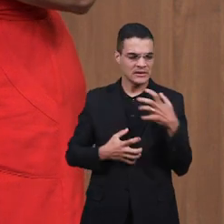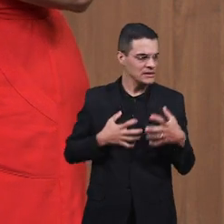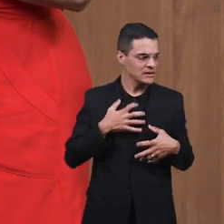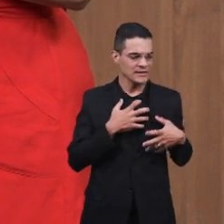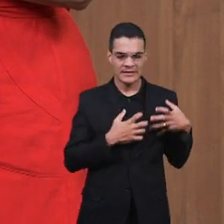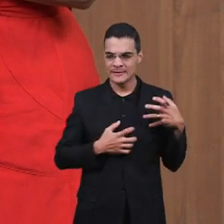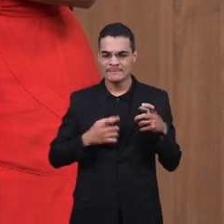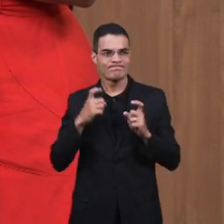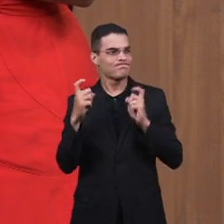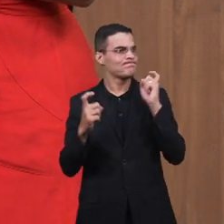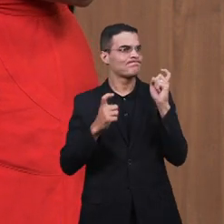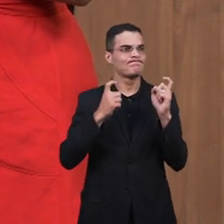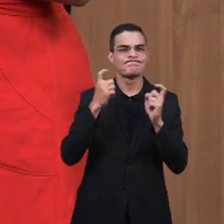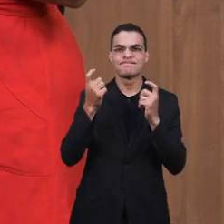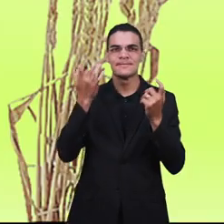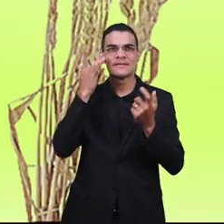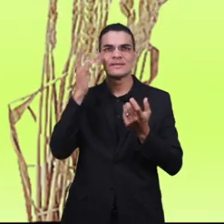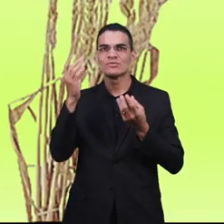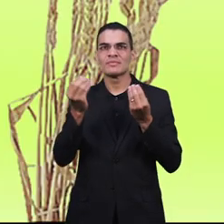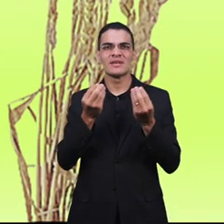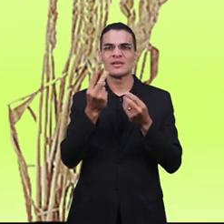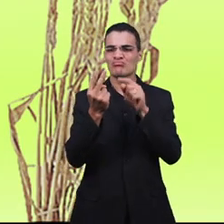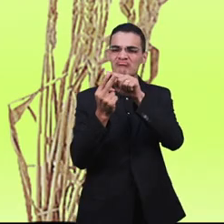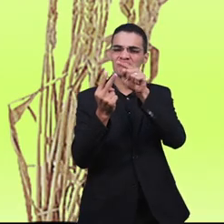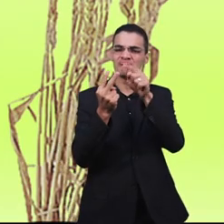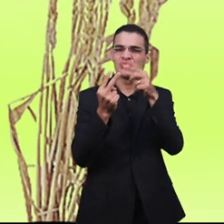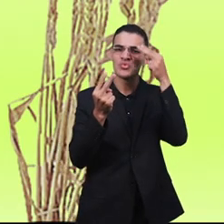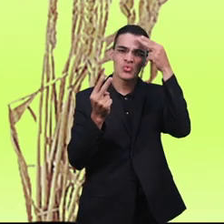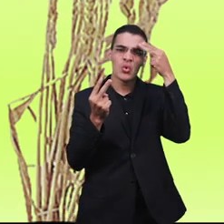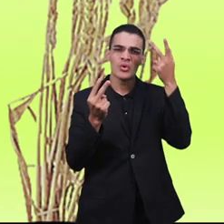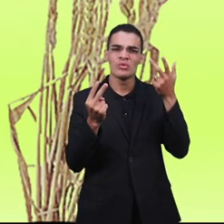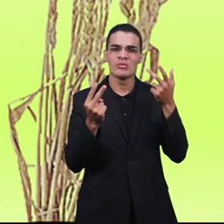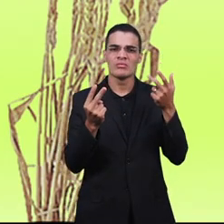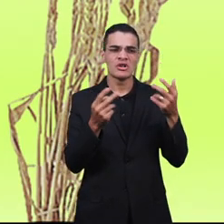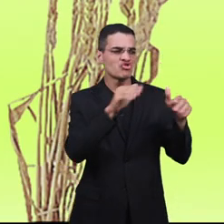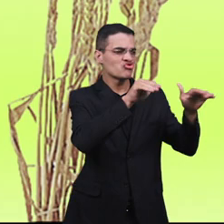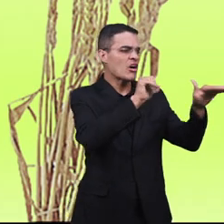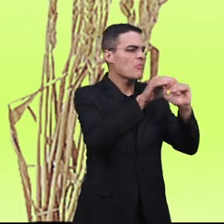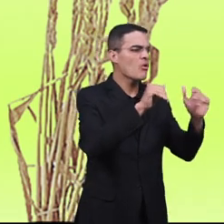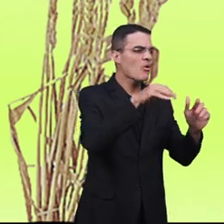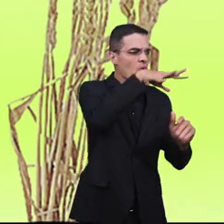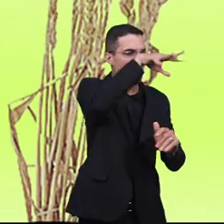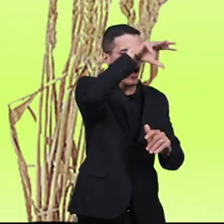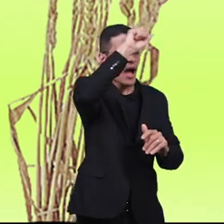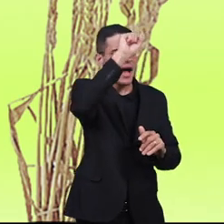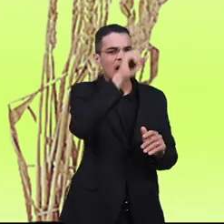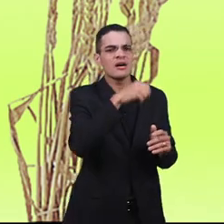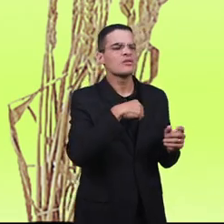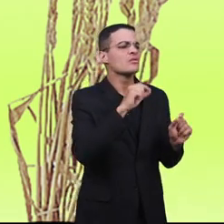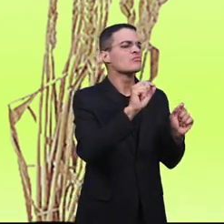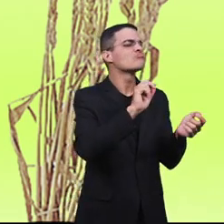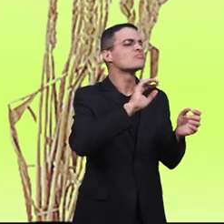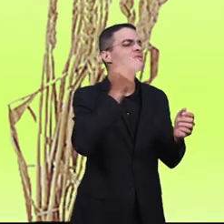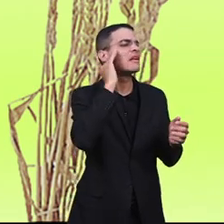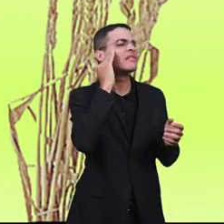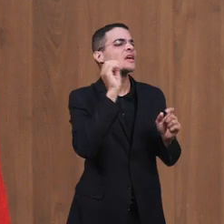Faraó ficou muito preocupado com aqueles sonhos, mas ninguém sabia